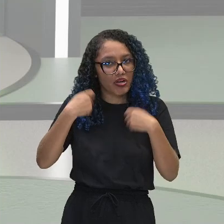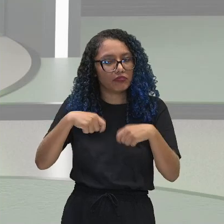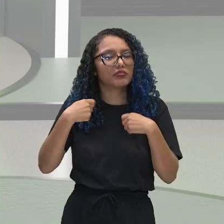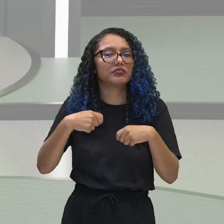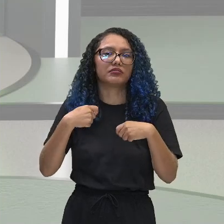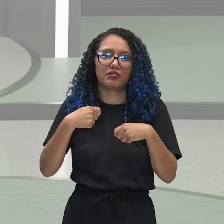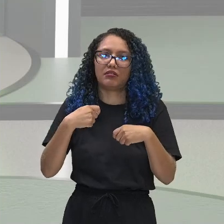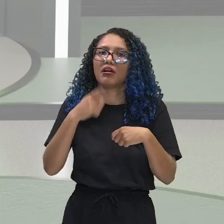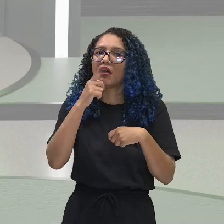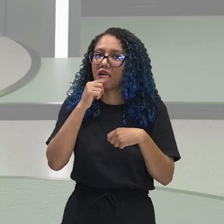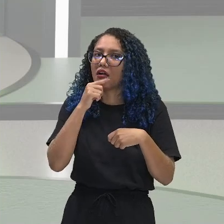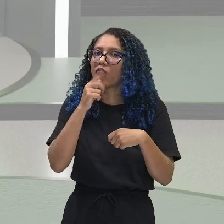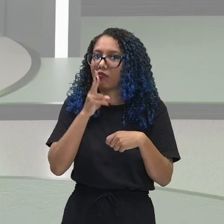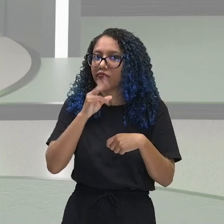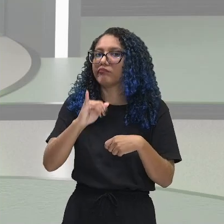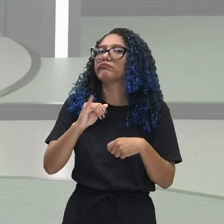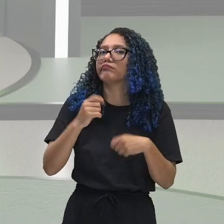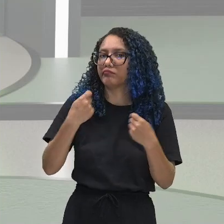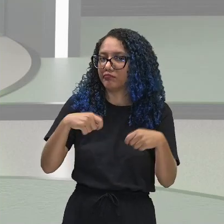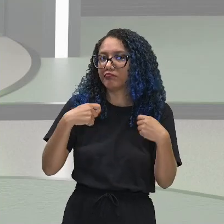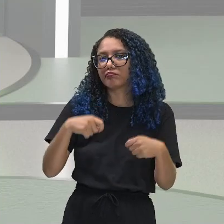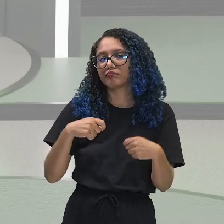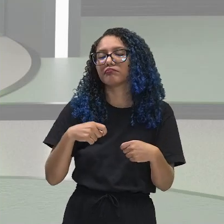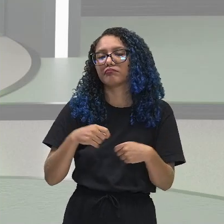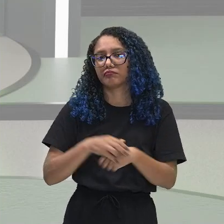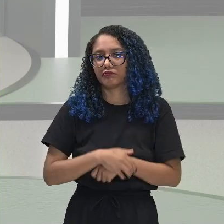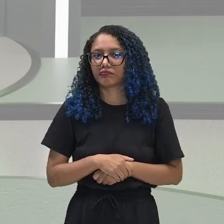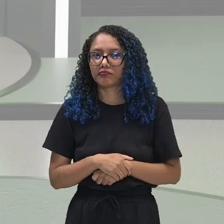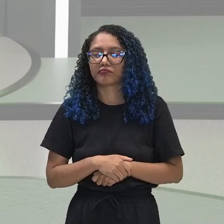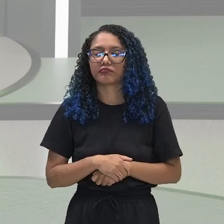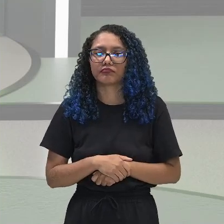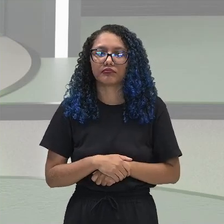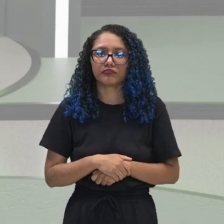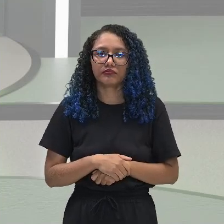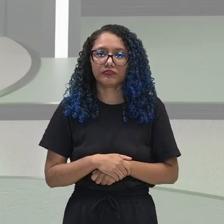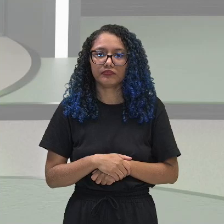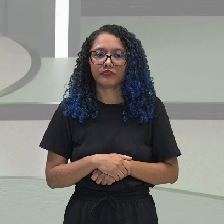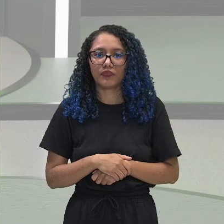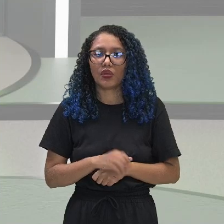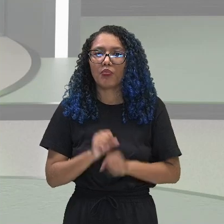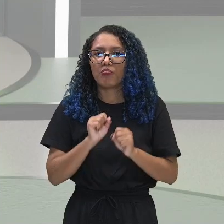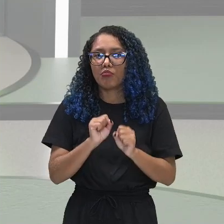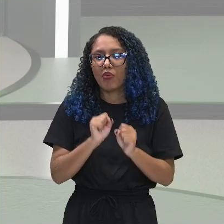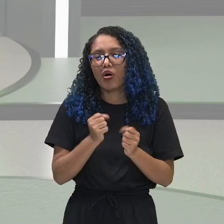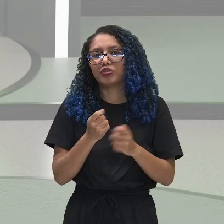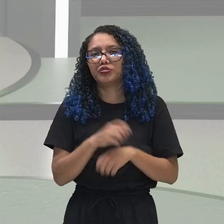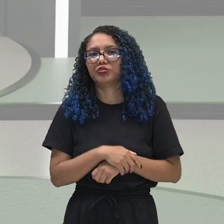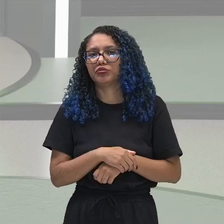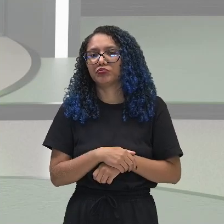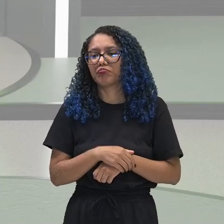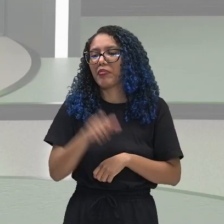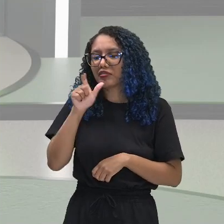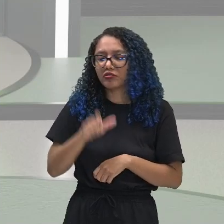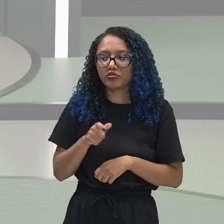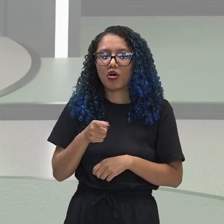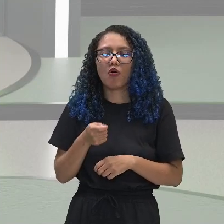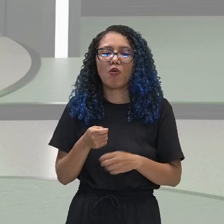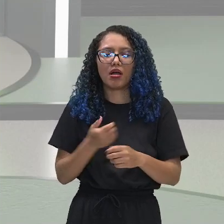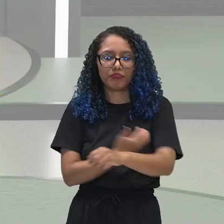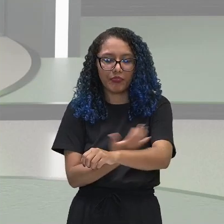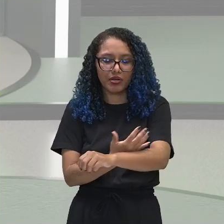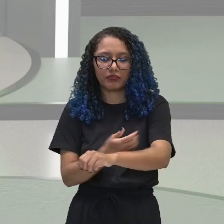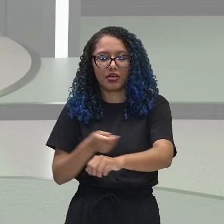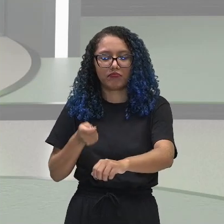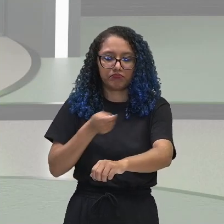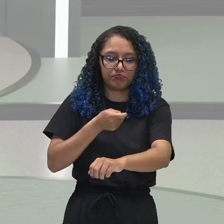sazonalidade, a planta vai obter essa fonte de água, seja ela por irrigação do homem ou